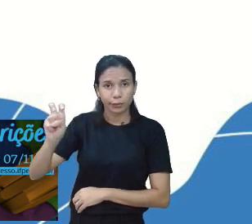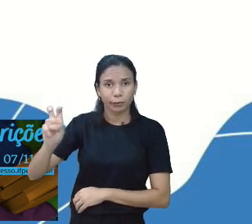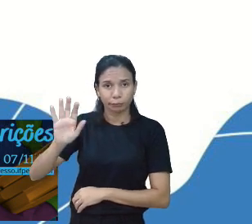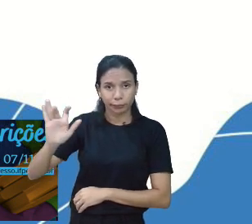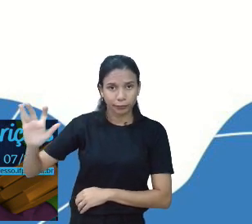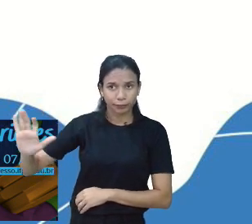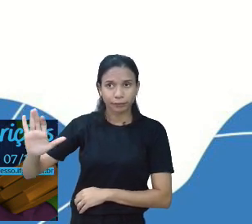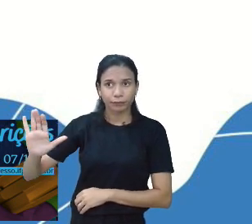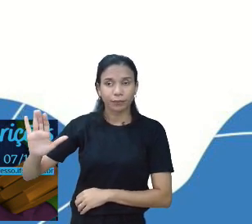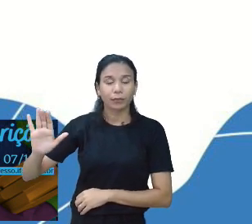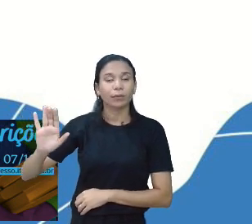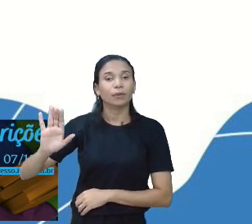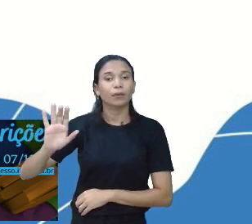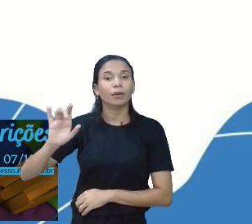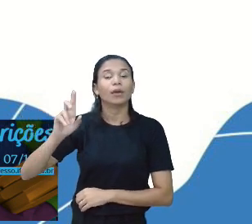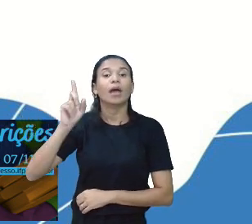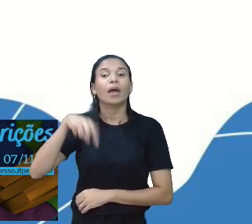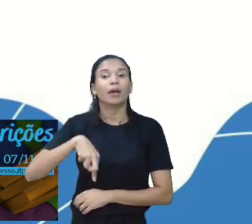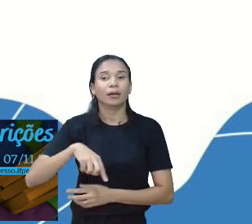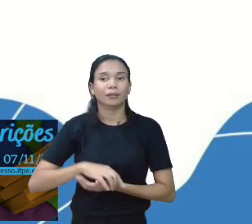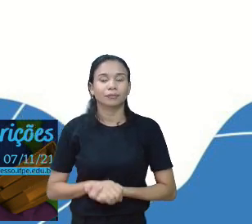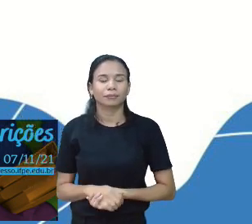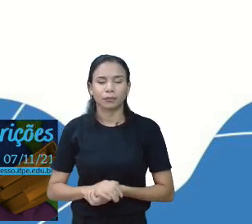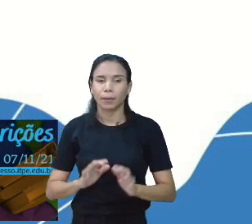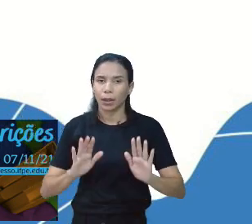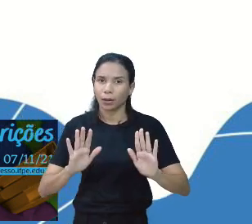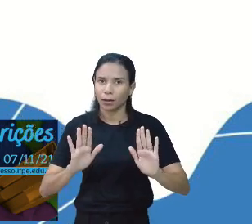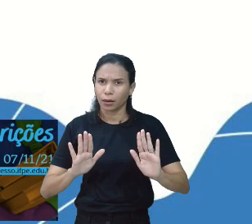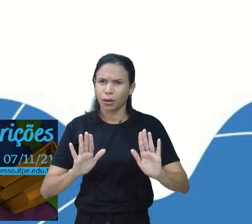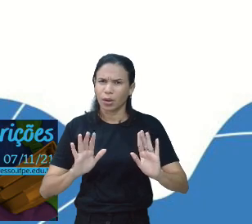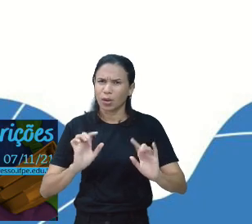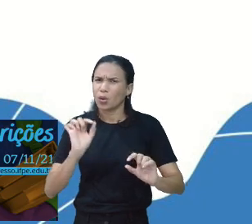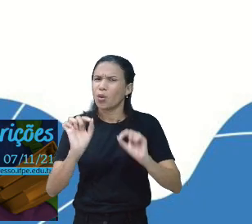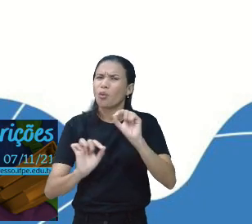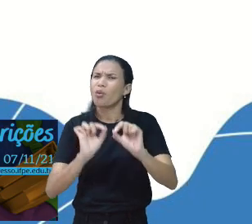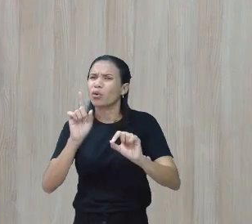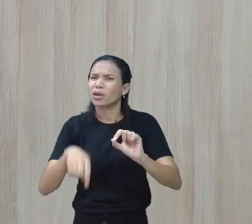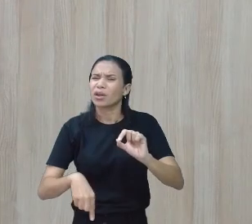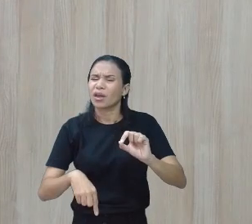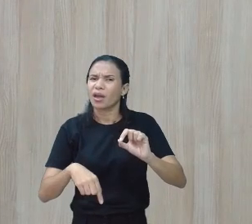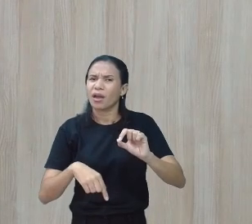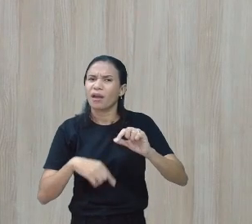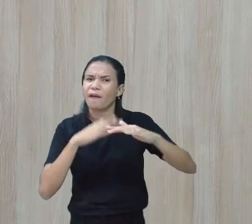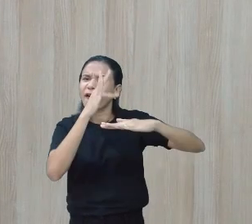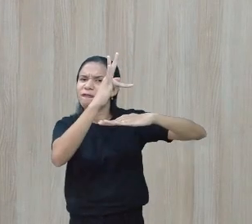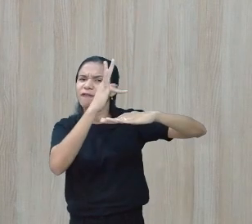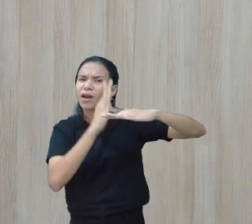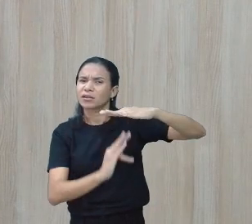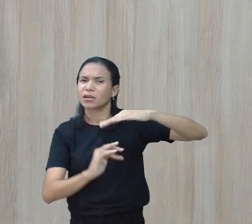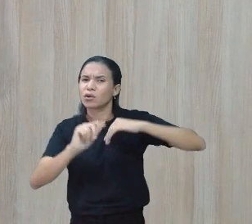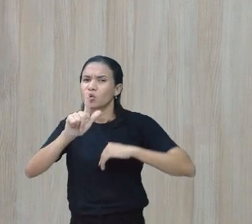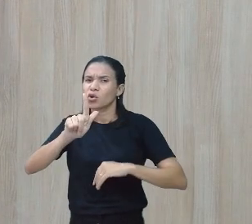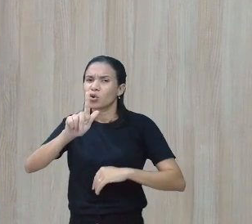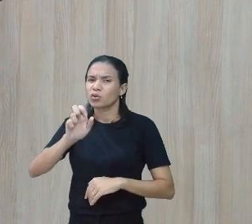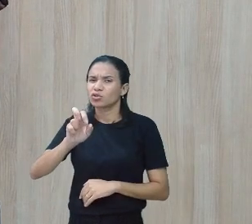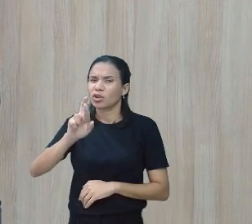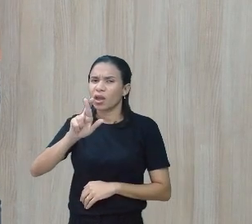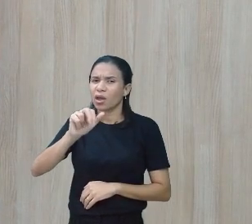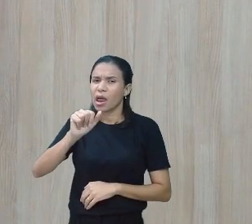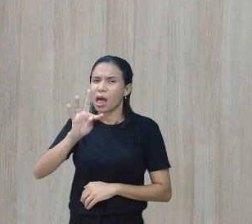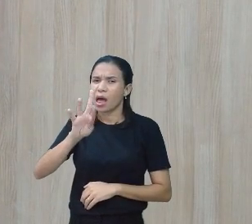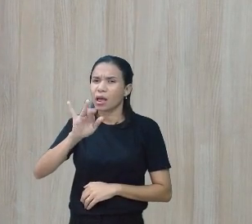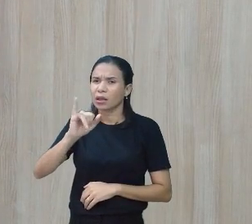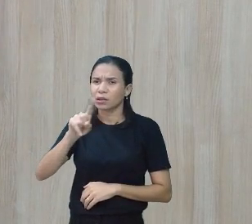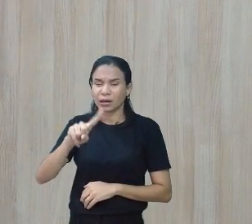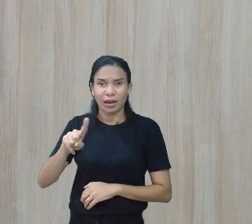0,5555 reticências é... Opa, o que é fração geratriz? A gente ainda não tinha feito